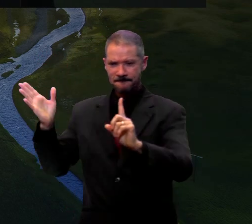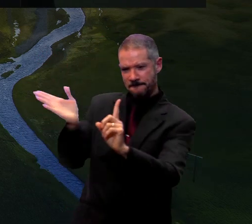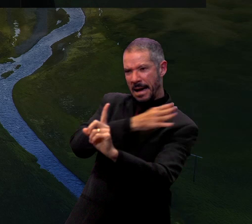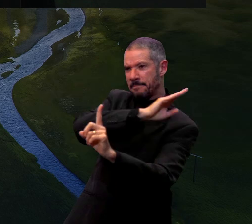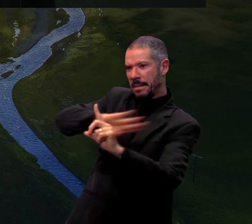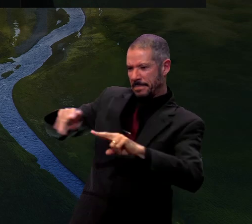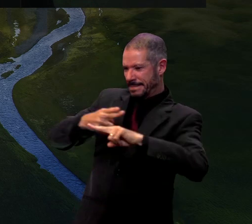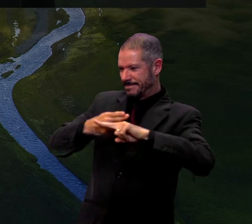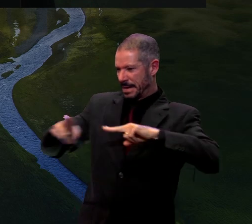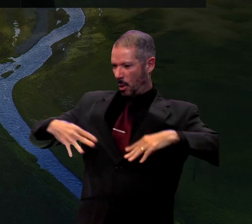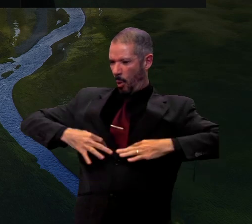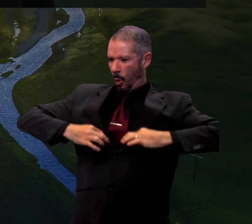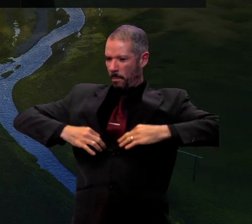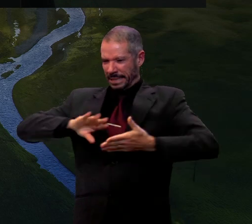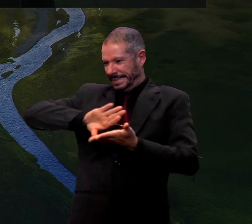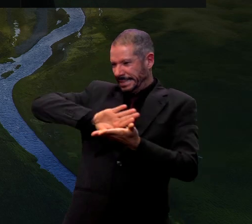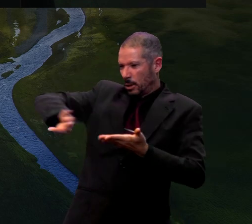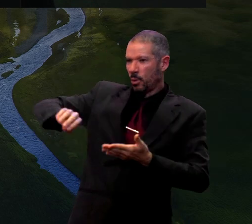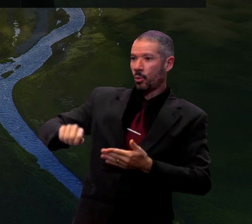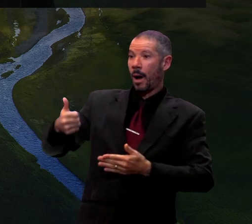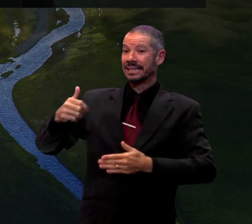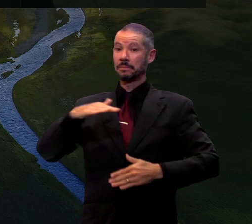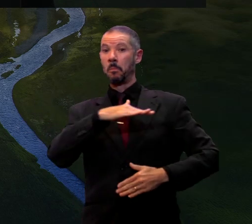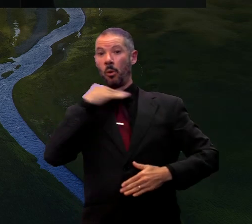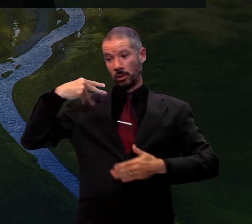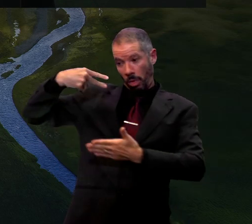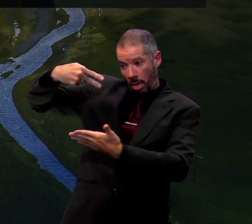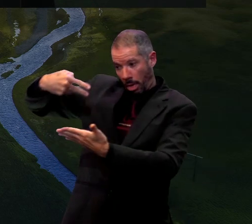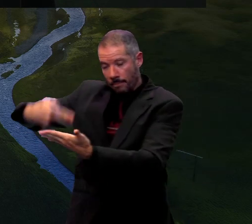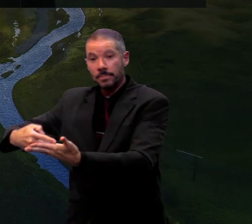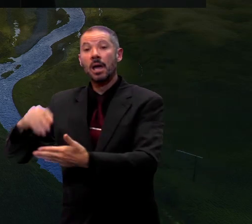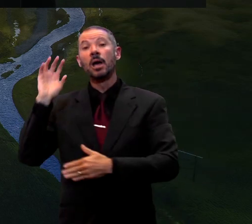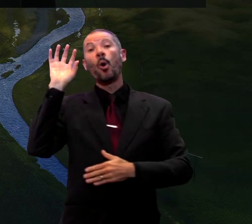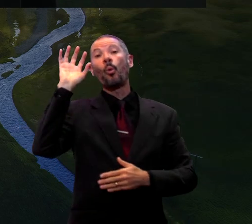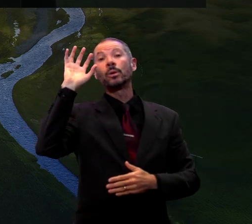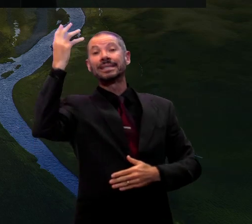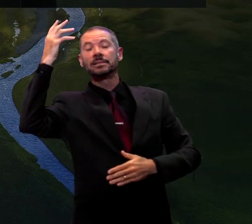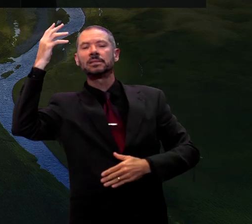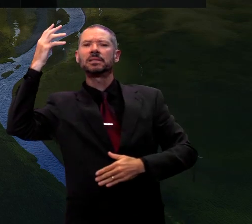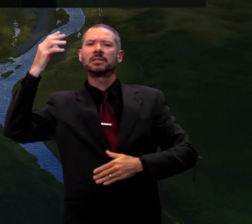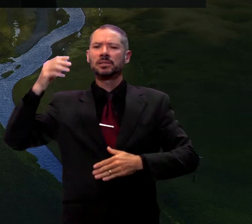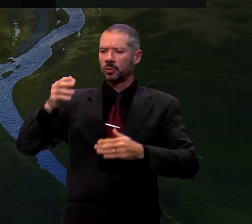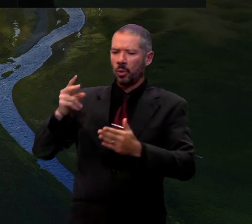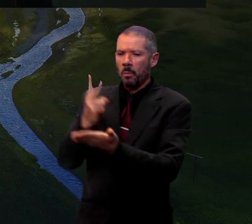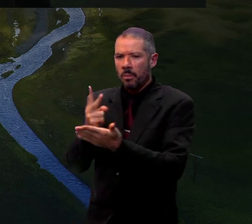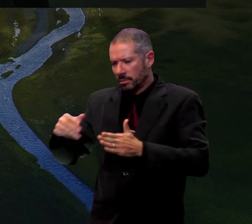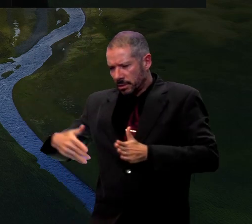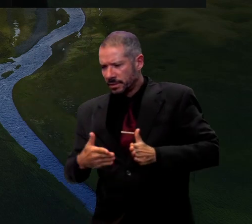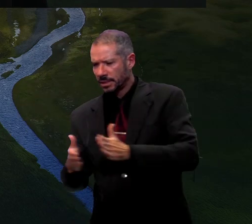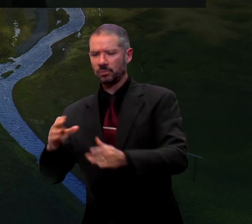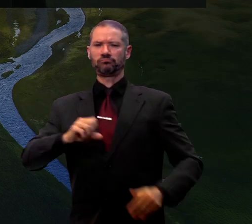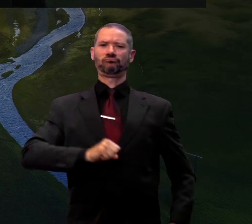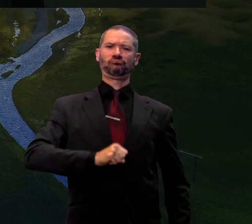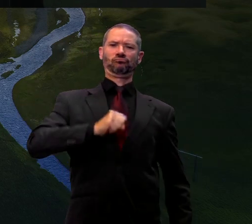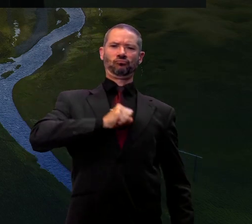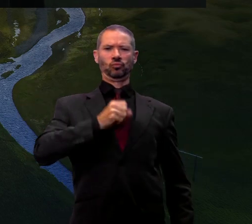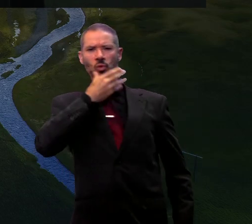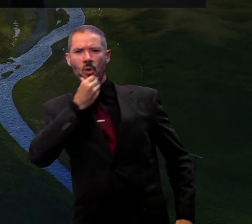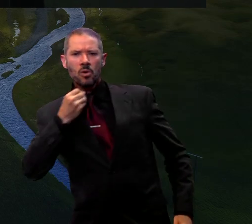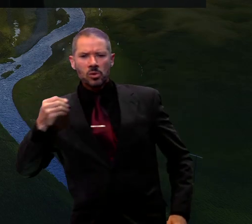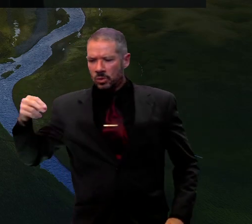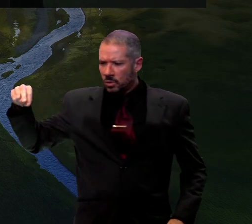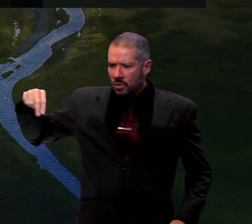e foram, deixando-o quase morto. Aconteceu estar descendo pela mesma estrada um sacerdote. Quando viu o